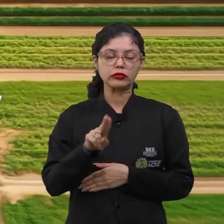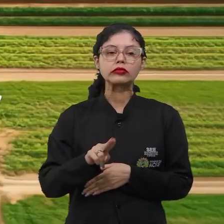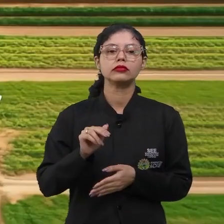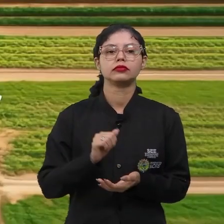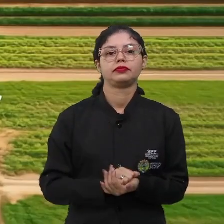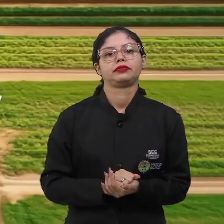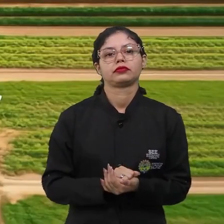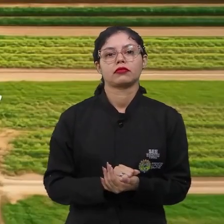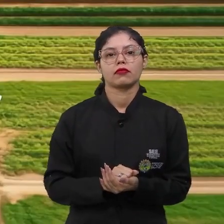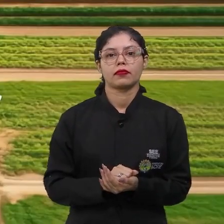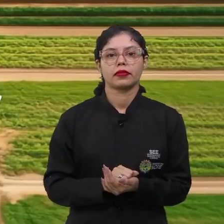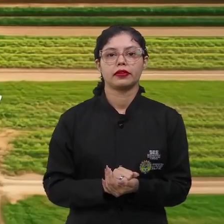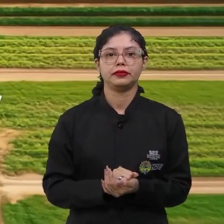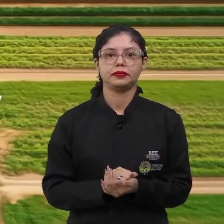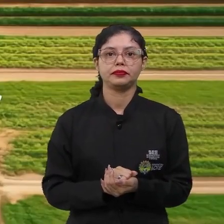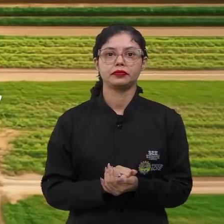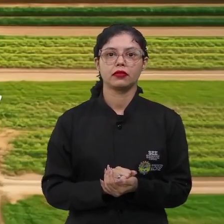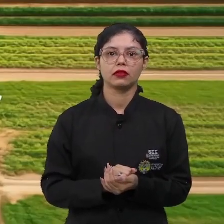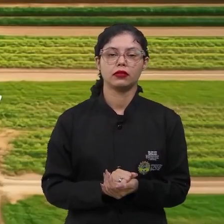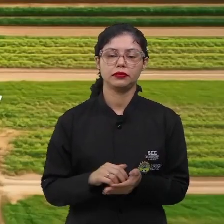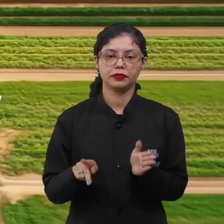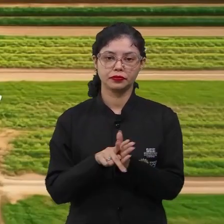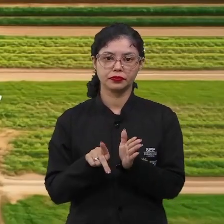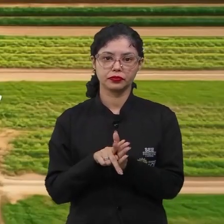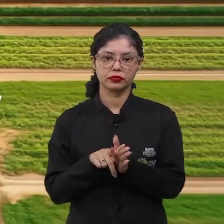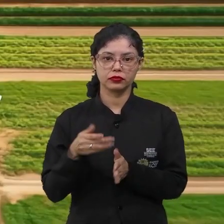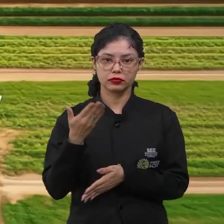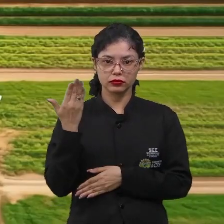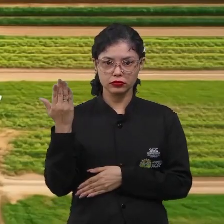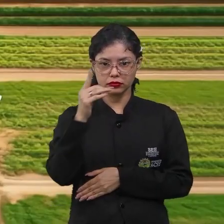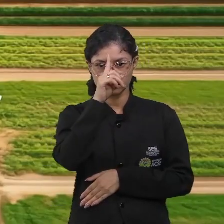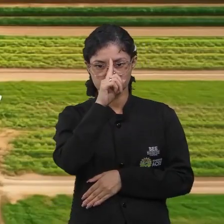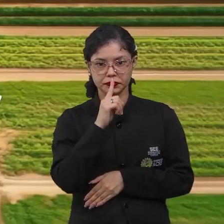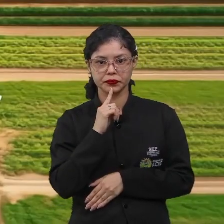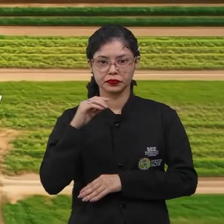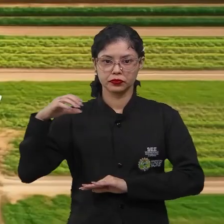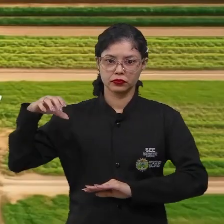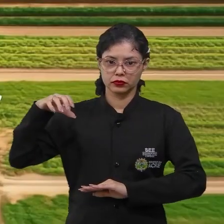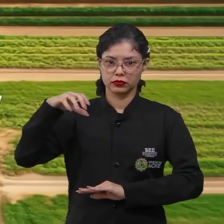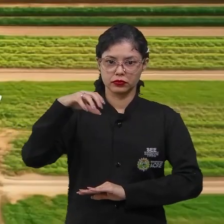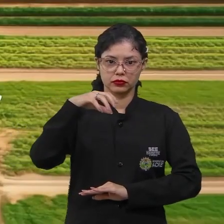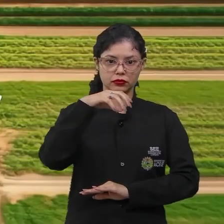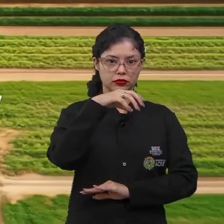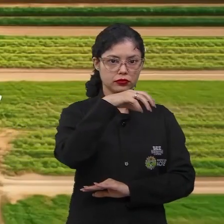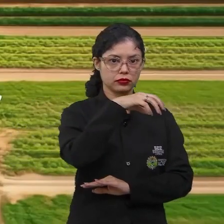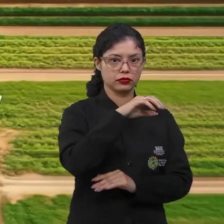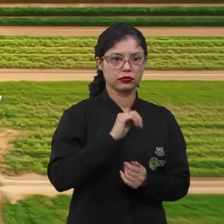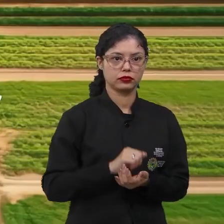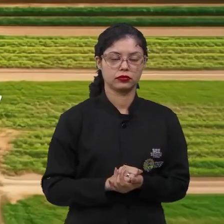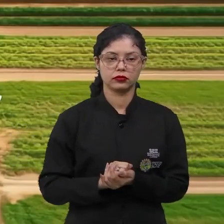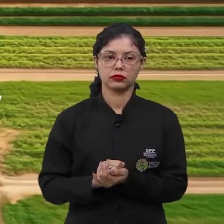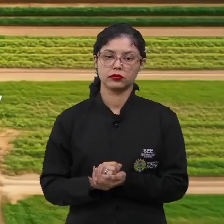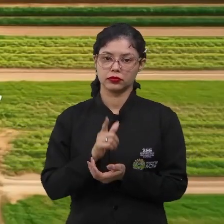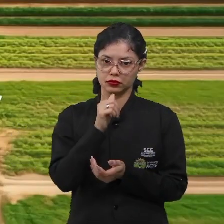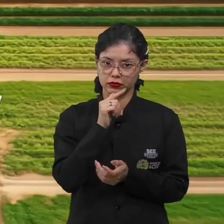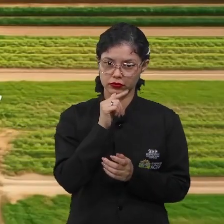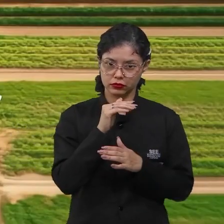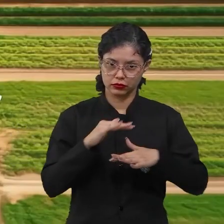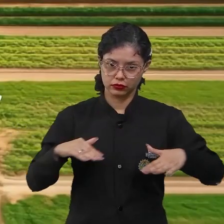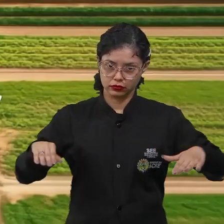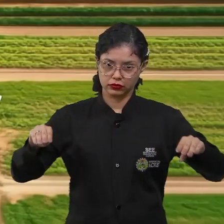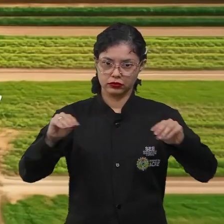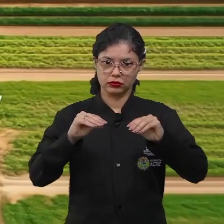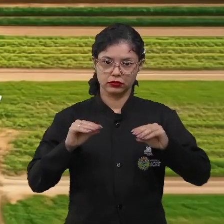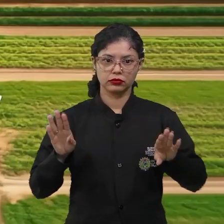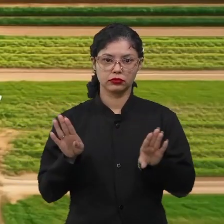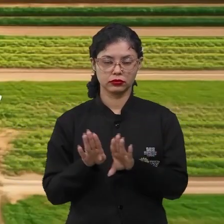eles vão sobrevoar sobre essas plantações, fazer o processo de irrigação, ou até mesmo o